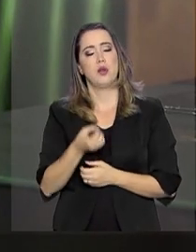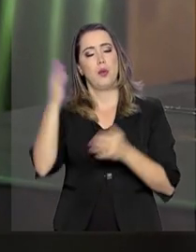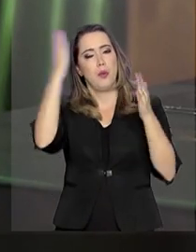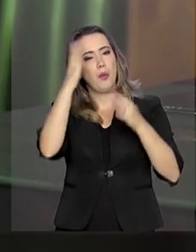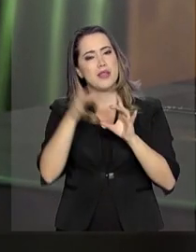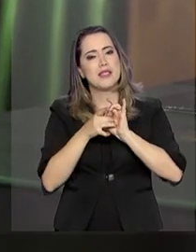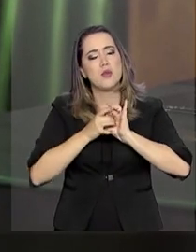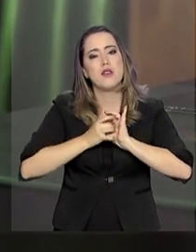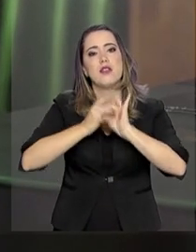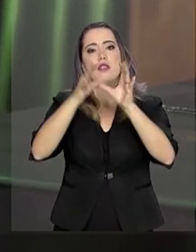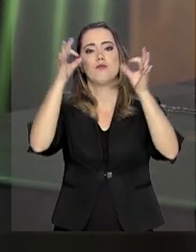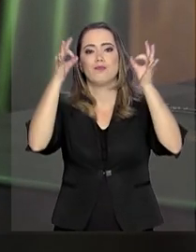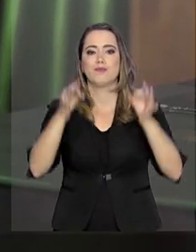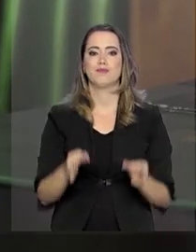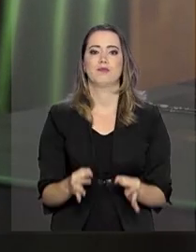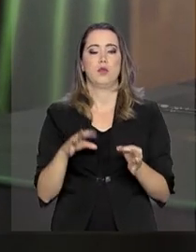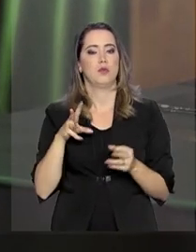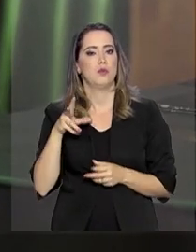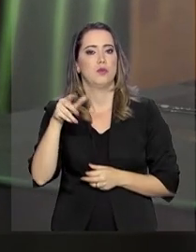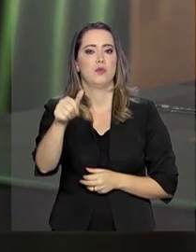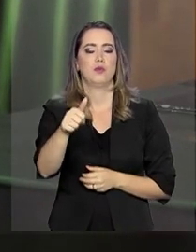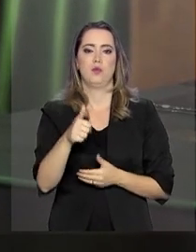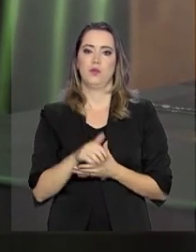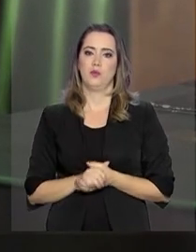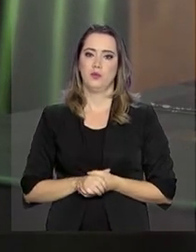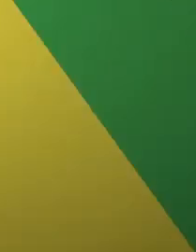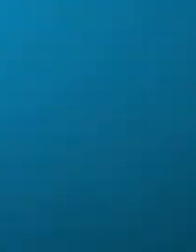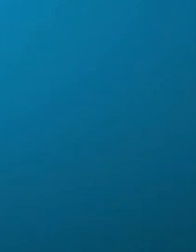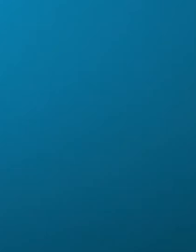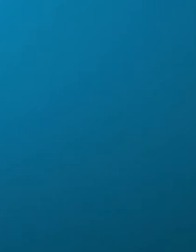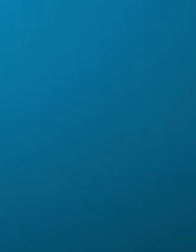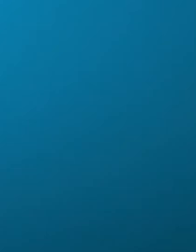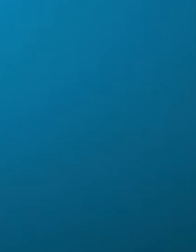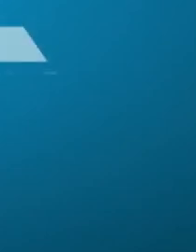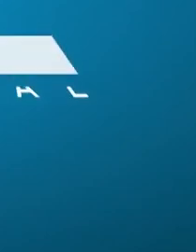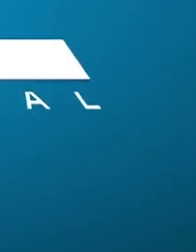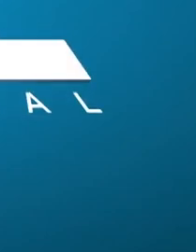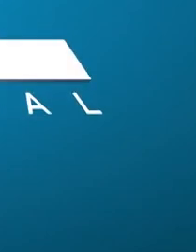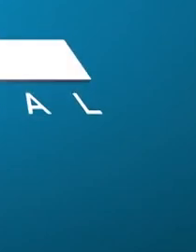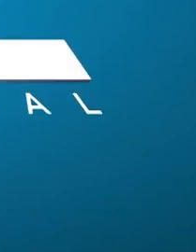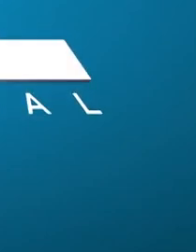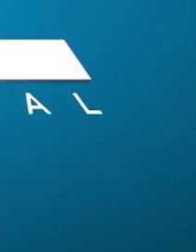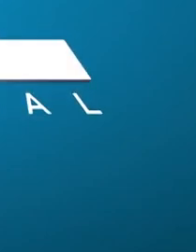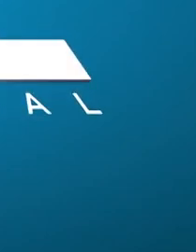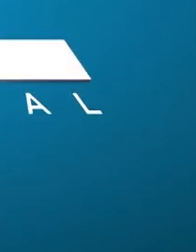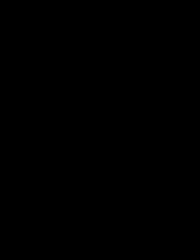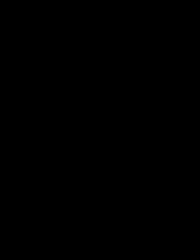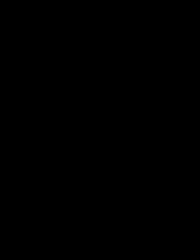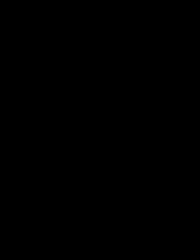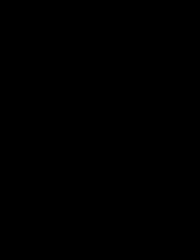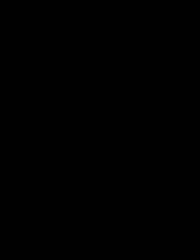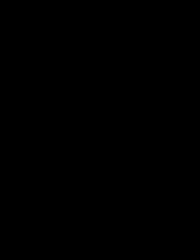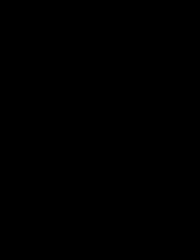brasil livre justo e melhor para todos ordem e progresso